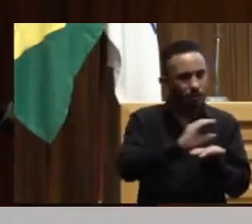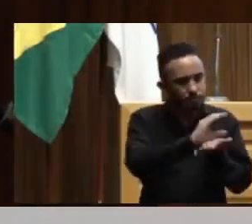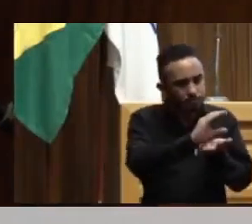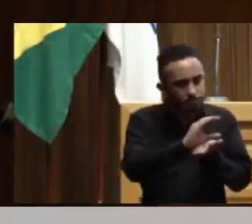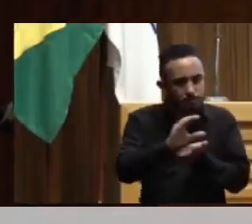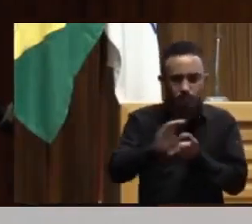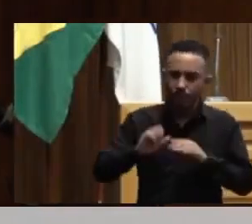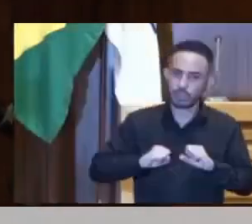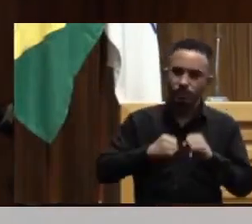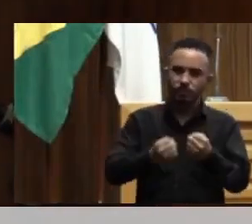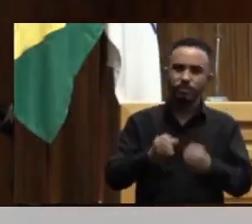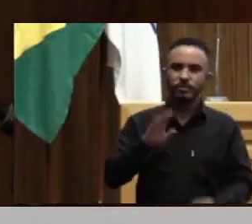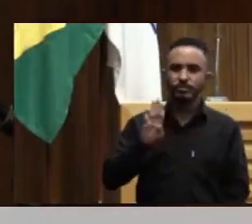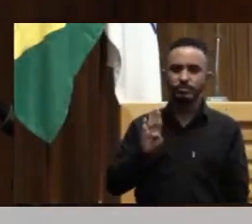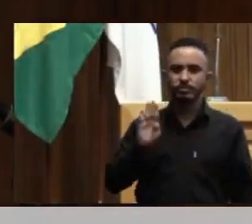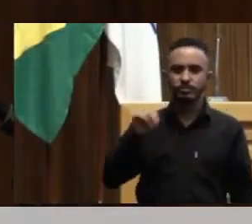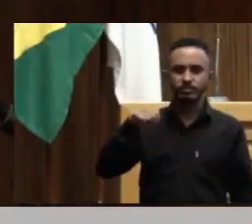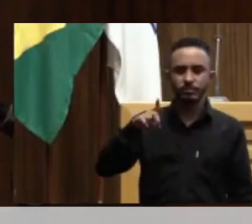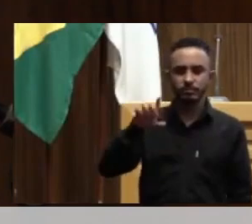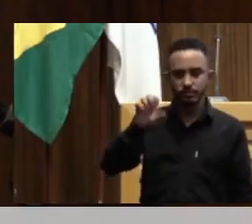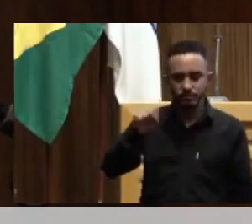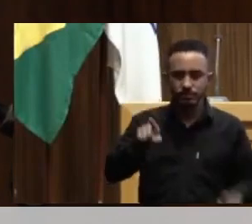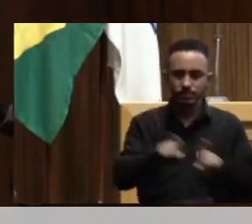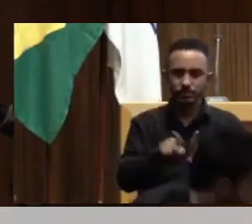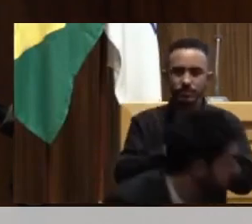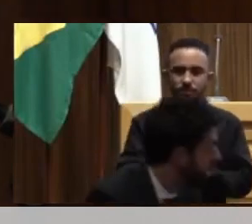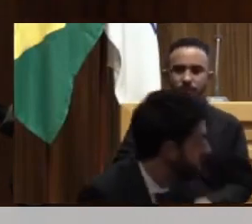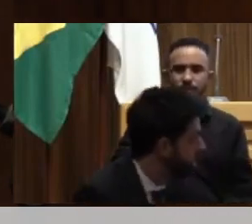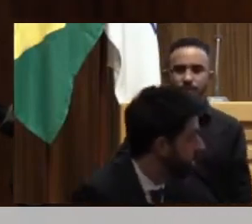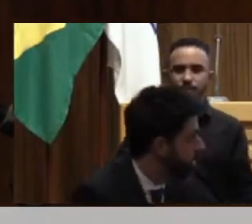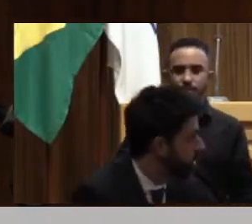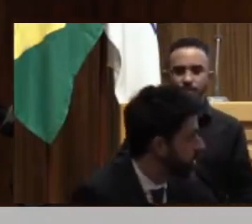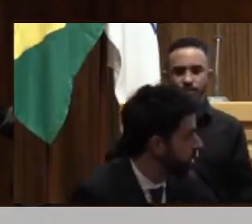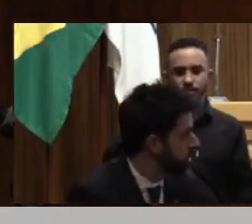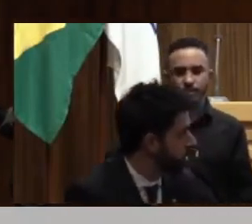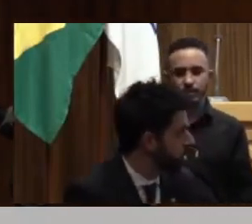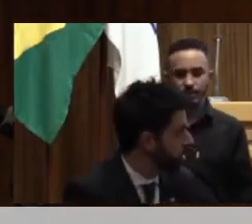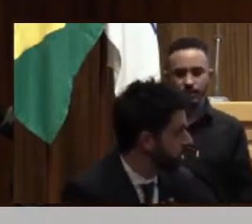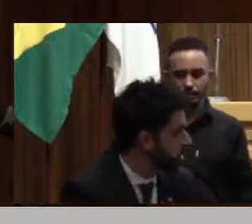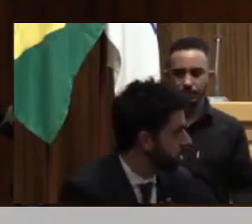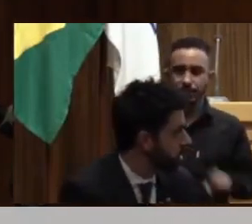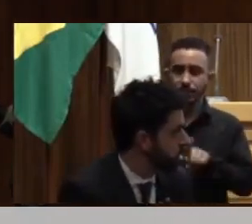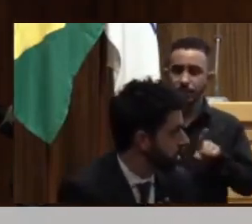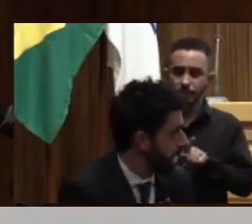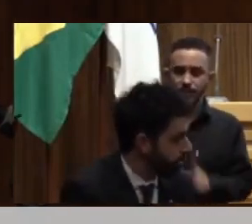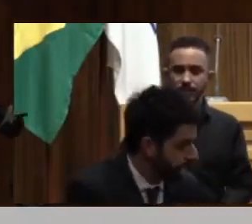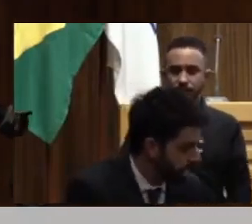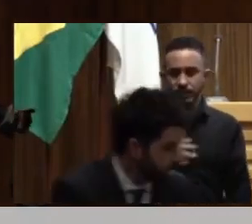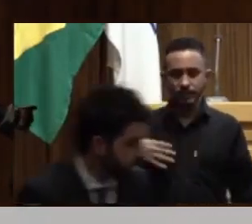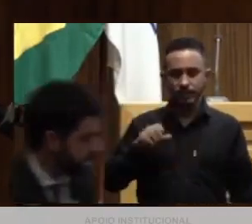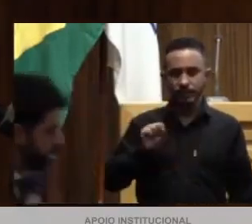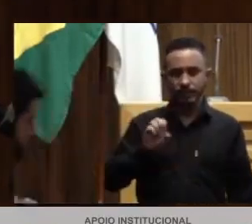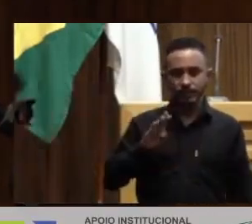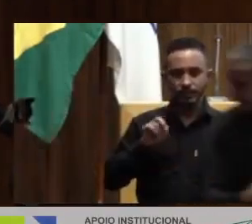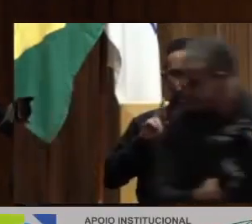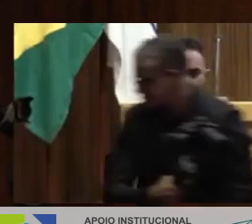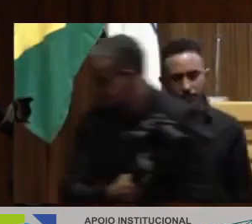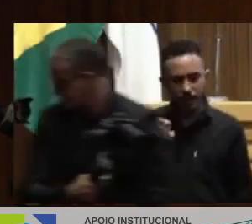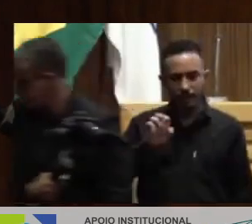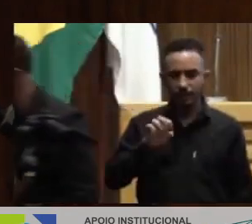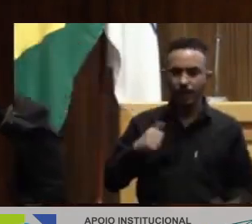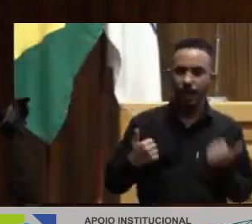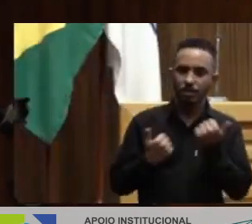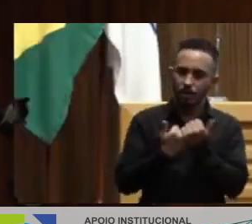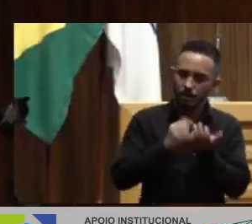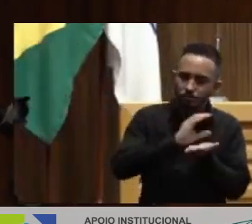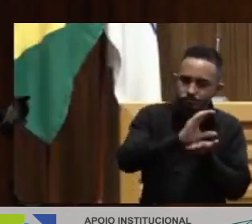do BNDES e da FINEP. Junto com a Embrapi e o SEBRAE, aportes significativos estão previstos para os